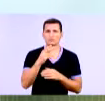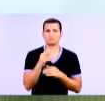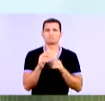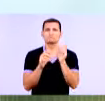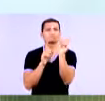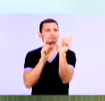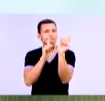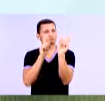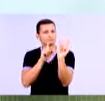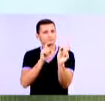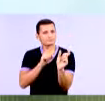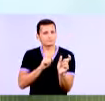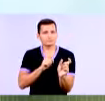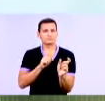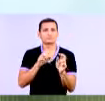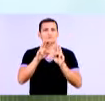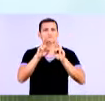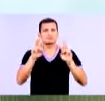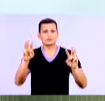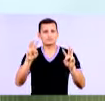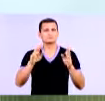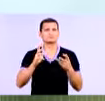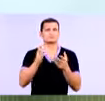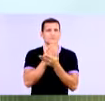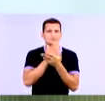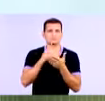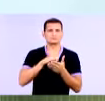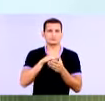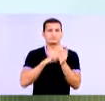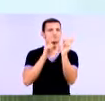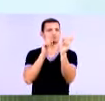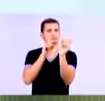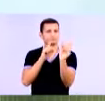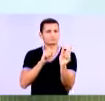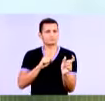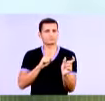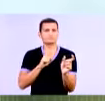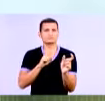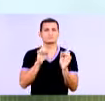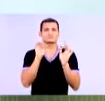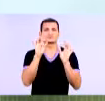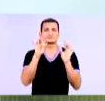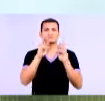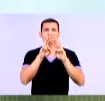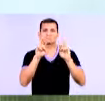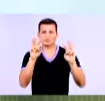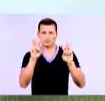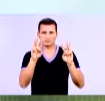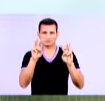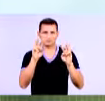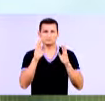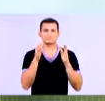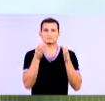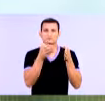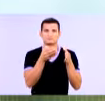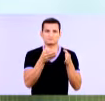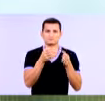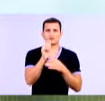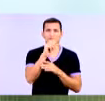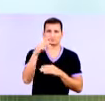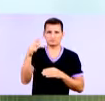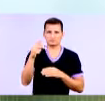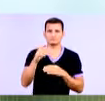muitos sites nós temos algumas imagens de botões desenvolvidas especialmente para o site, especialmente para a aplicação. Então, como